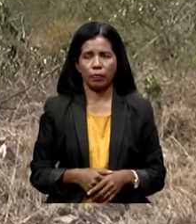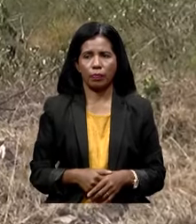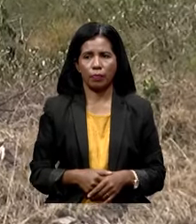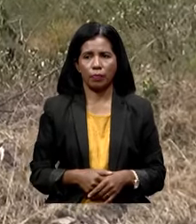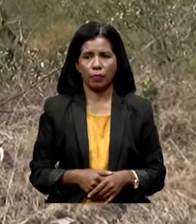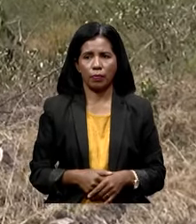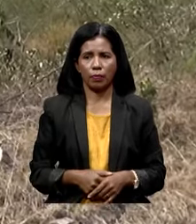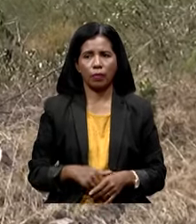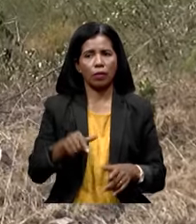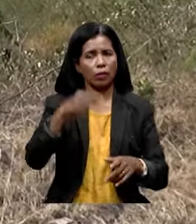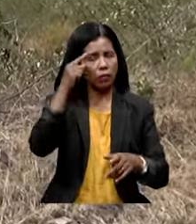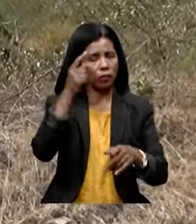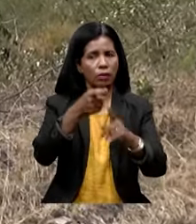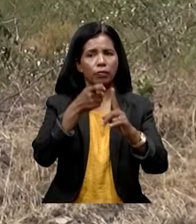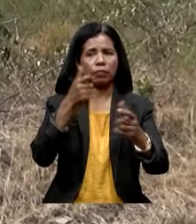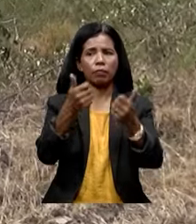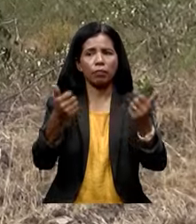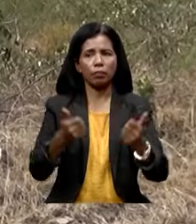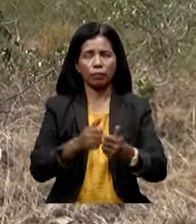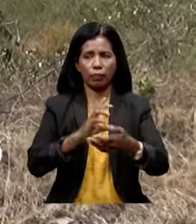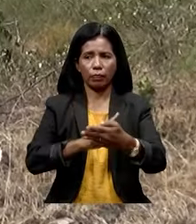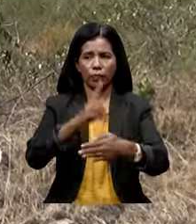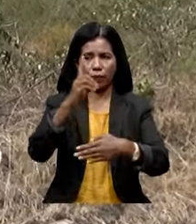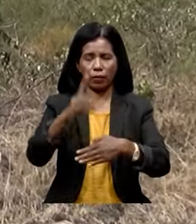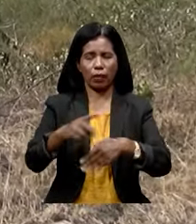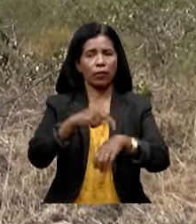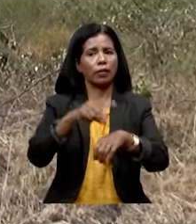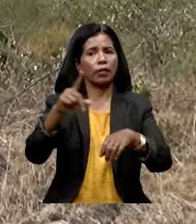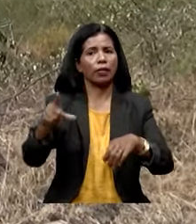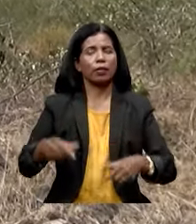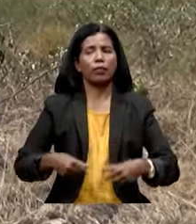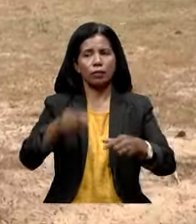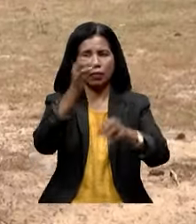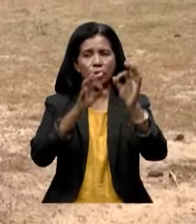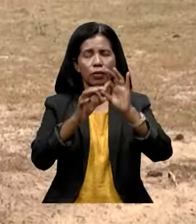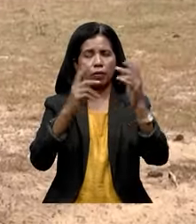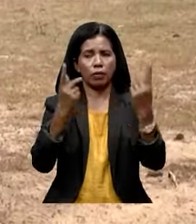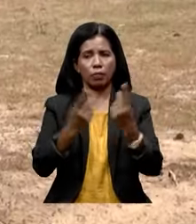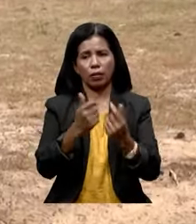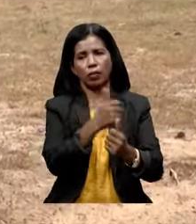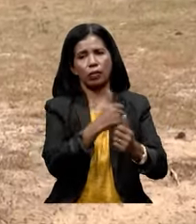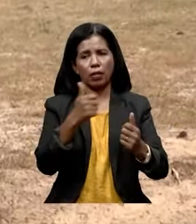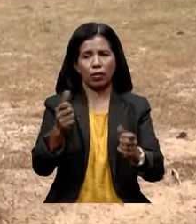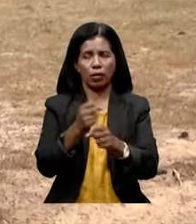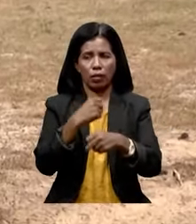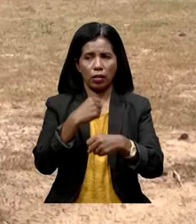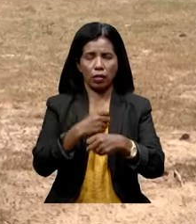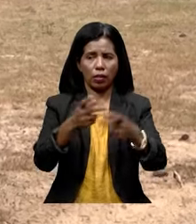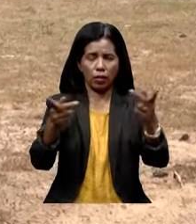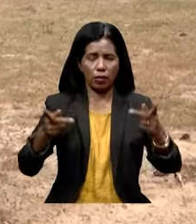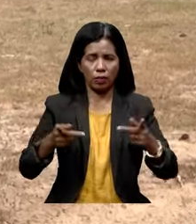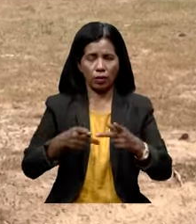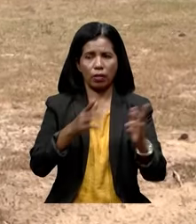Foi em Laisne, governo de Rússia, Agência de Desenvolvimento Nacional, fofiar para a companhia Balu, reconstruir Fatim,